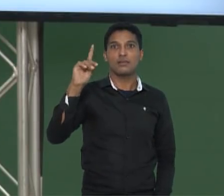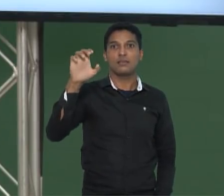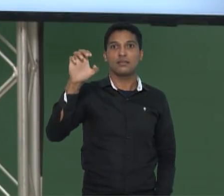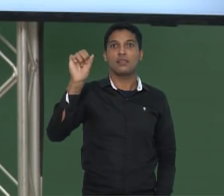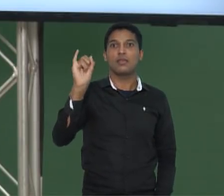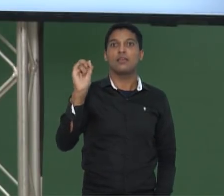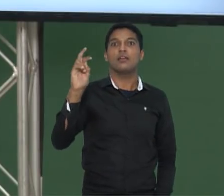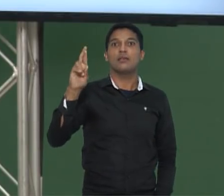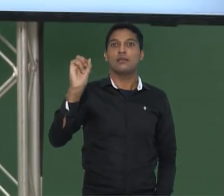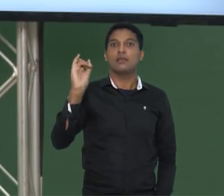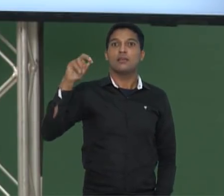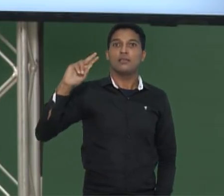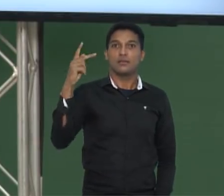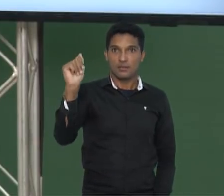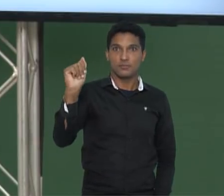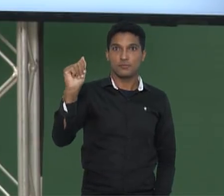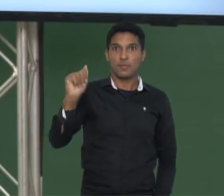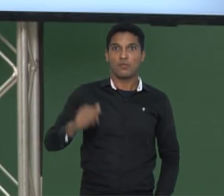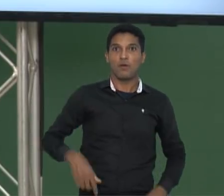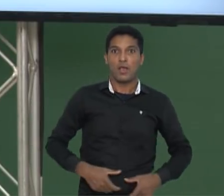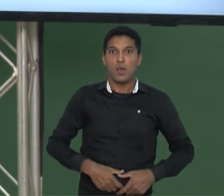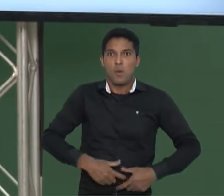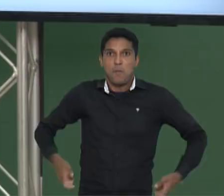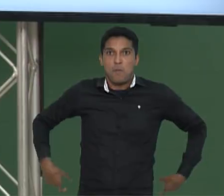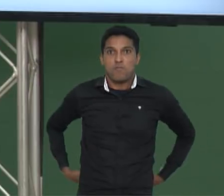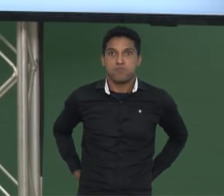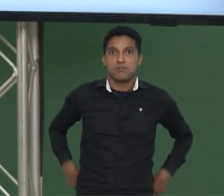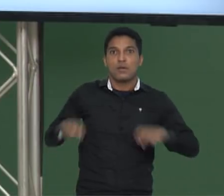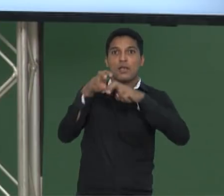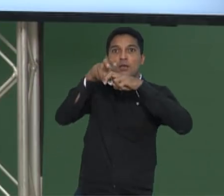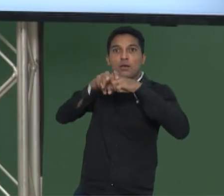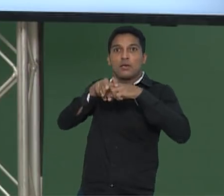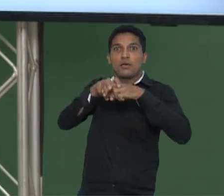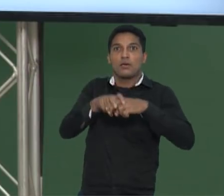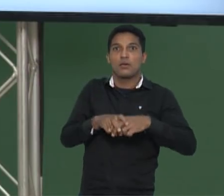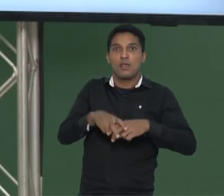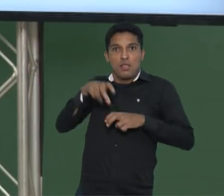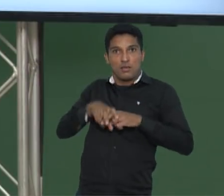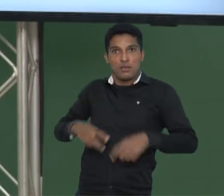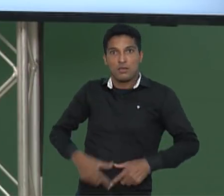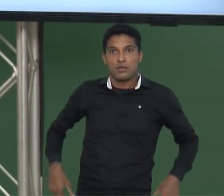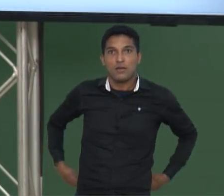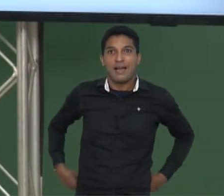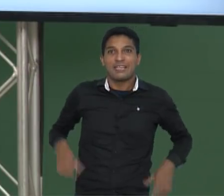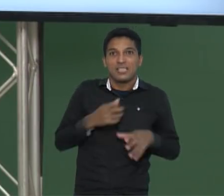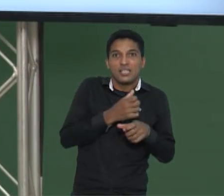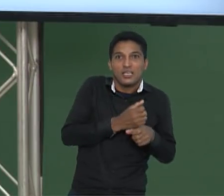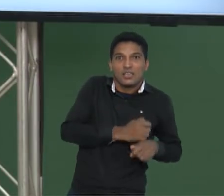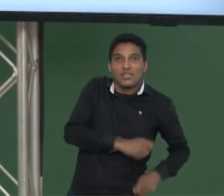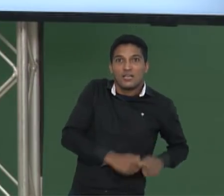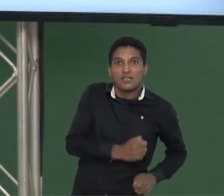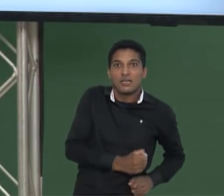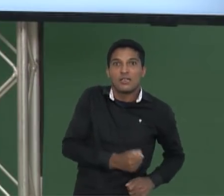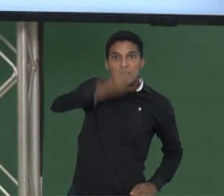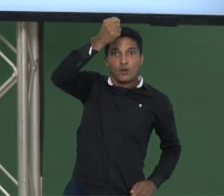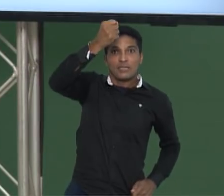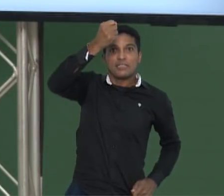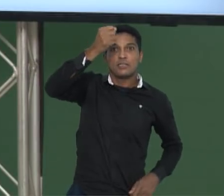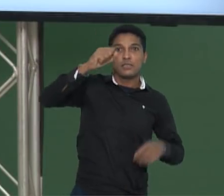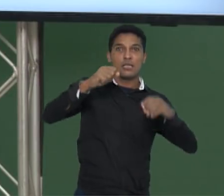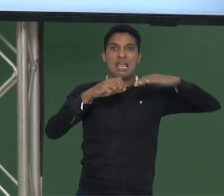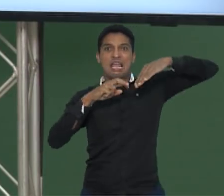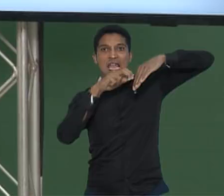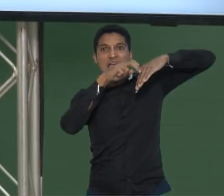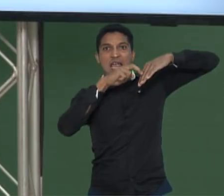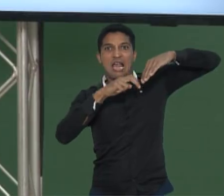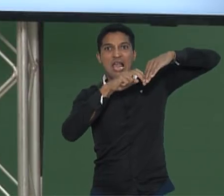cintura do escalador e aonde também fica presa a corda. Se ele escorregar e cair, é